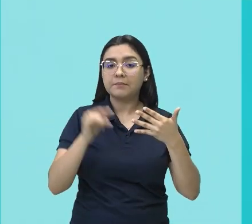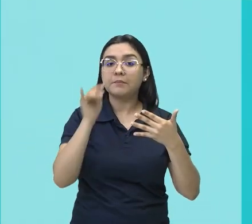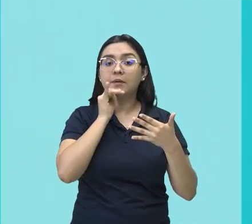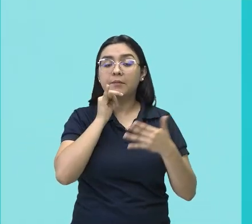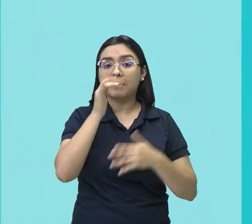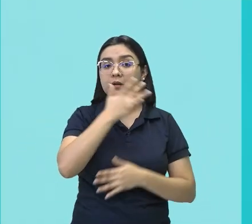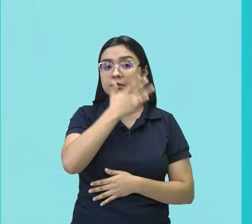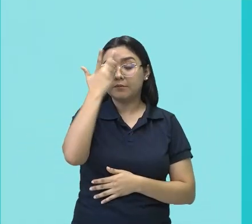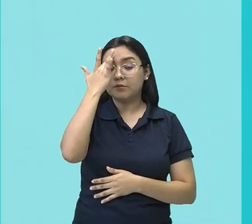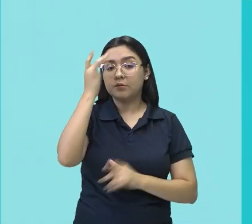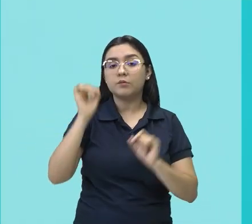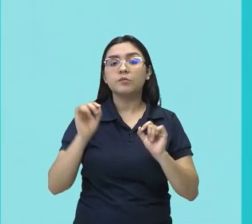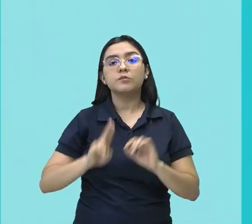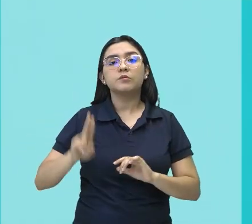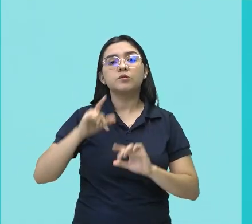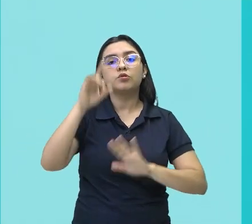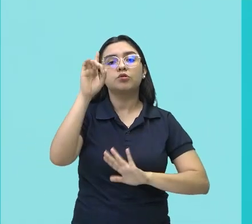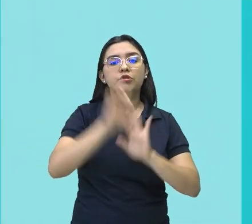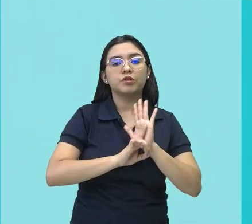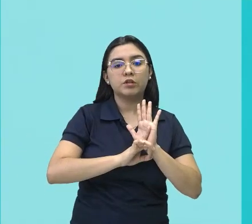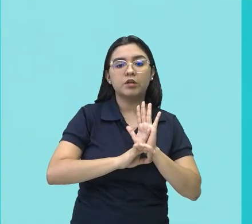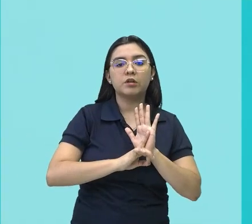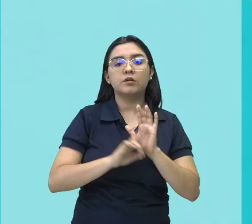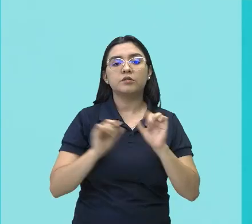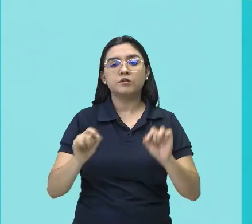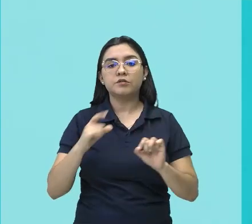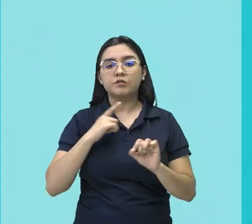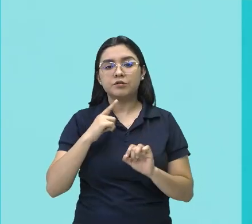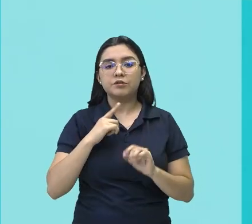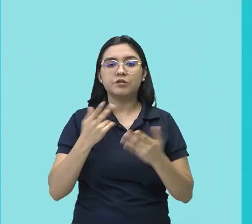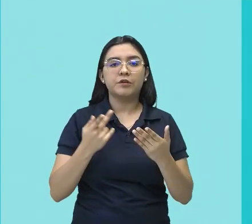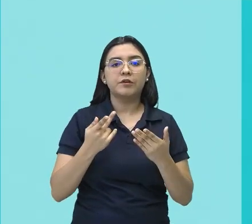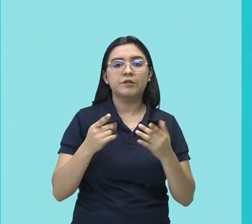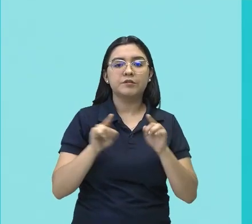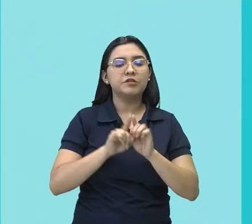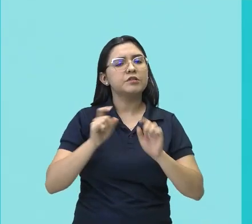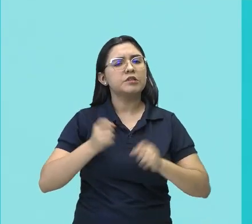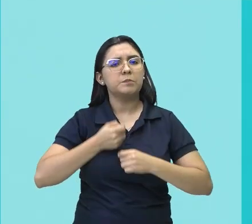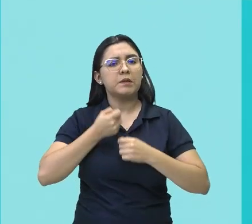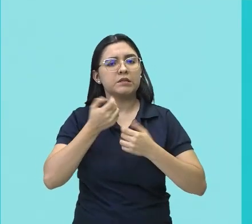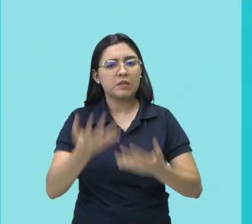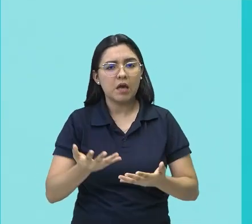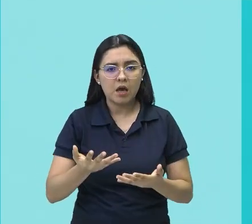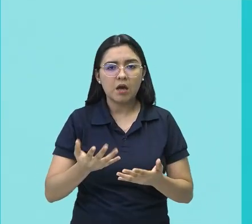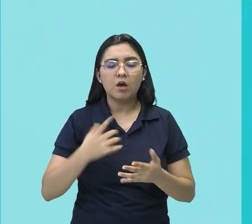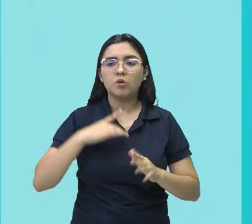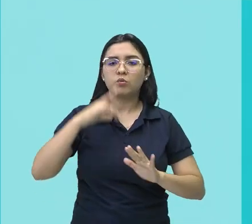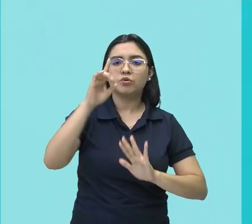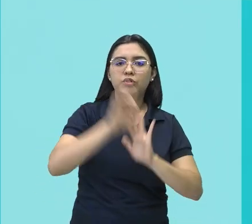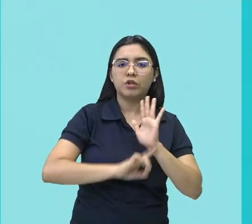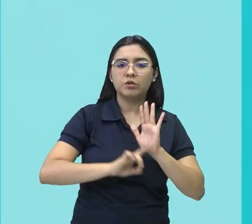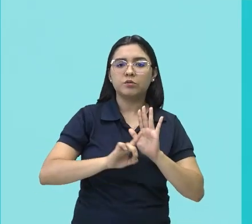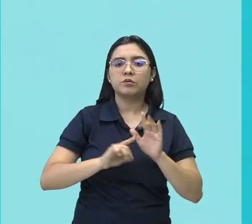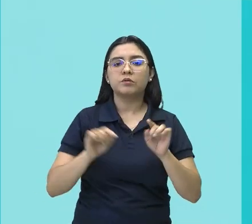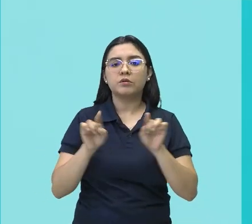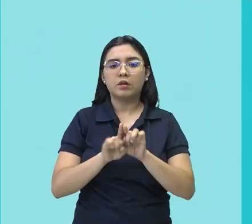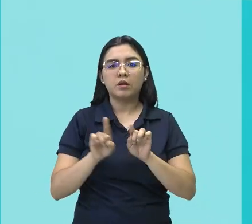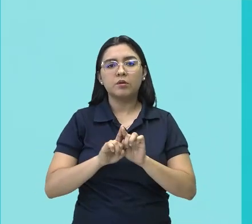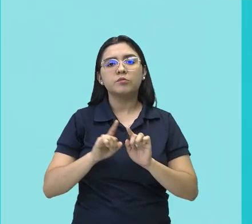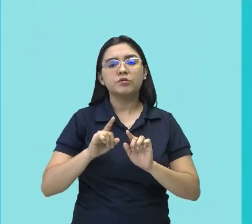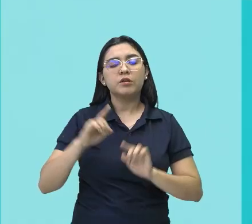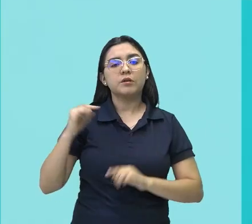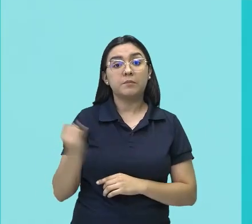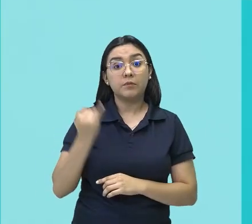exemplo, as pessoas acabam utilizando o direito de falar, né, o direito de se expressar, o direito de expressão como um direito